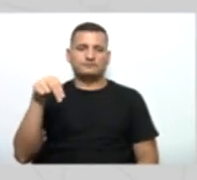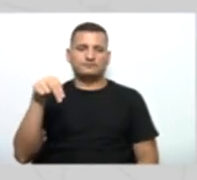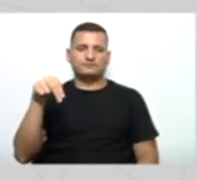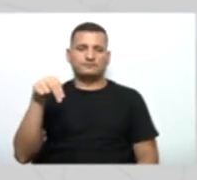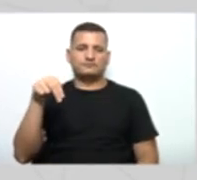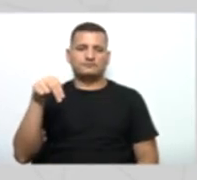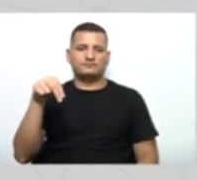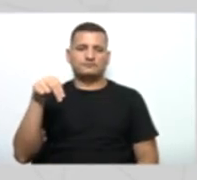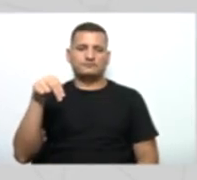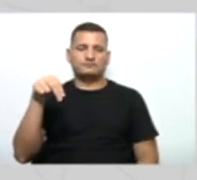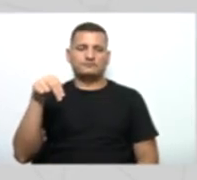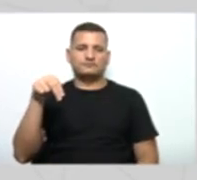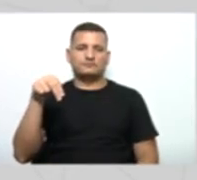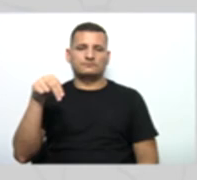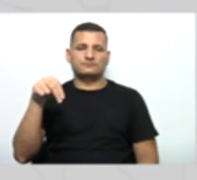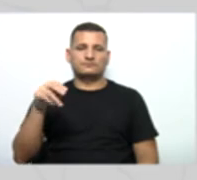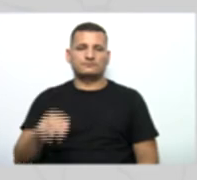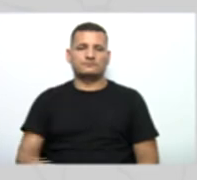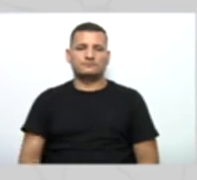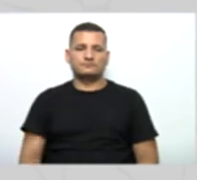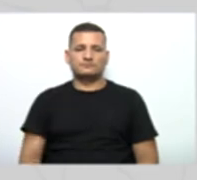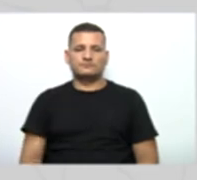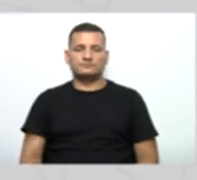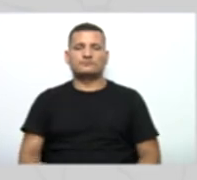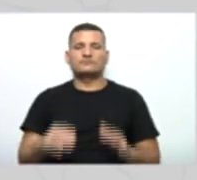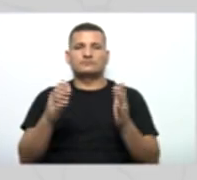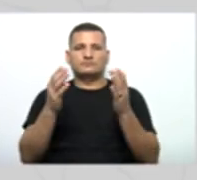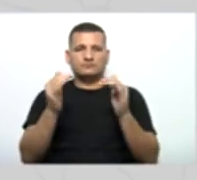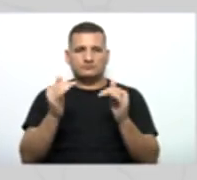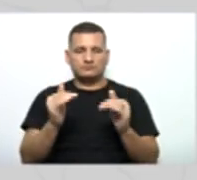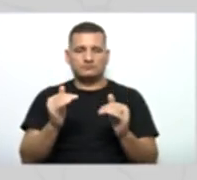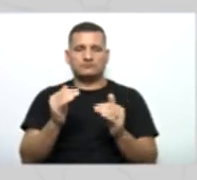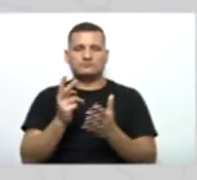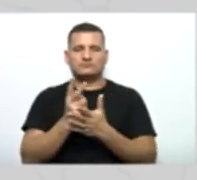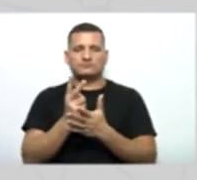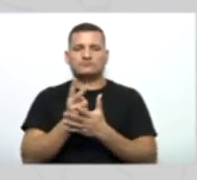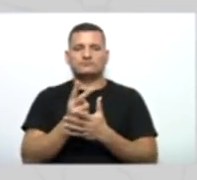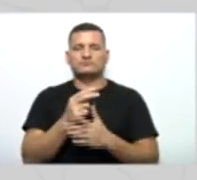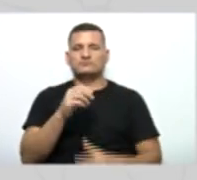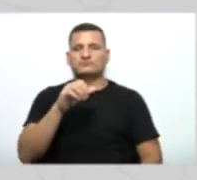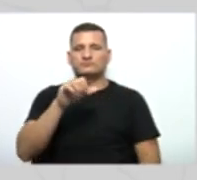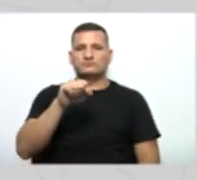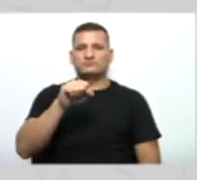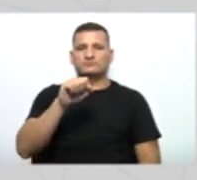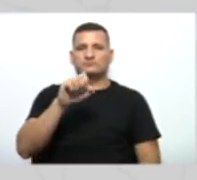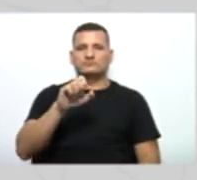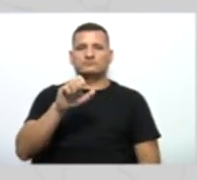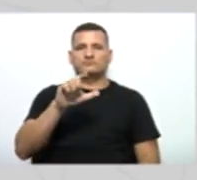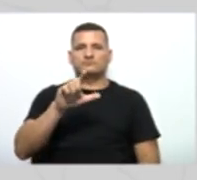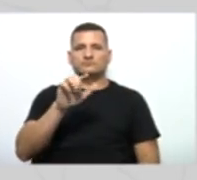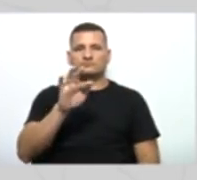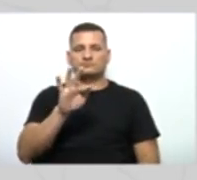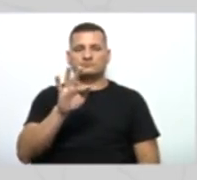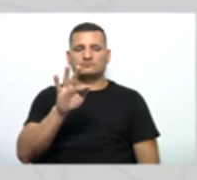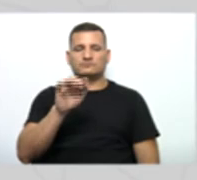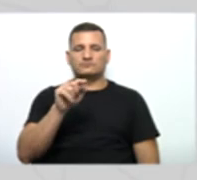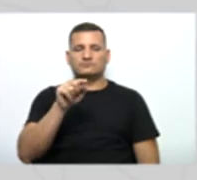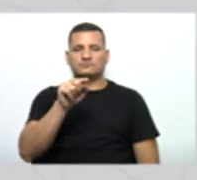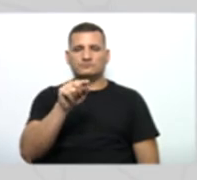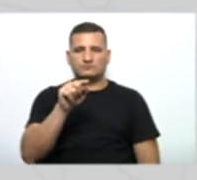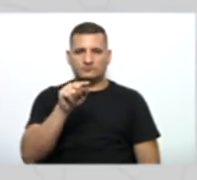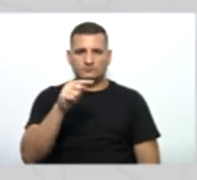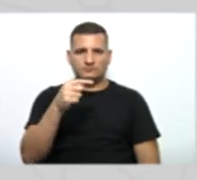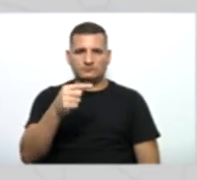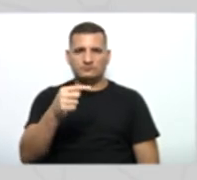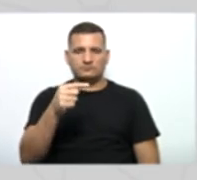n. Olha aqui o de baixo, mesmo princípio. Self ponto, os dois underlines à esquerda do nome do